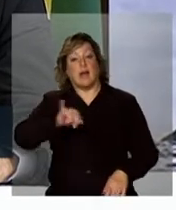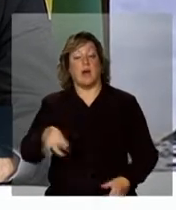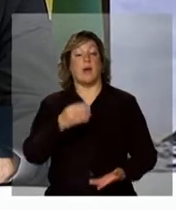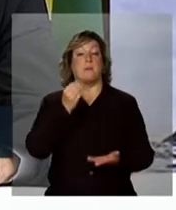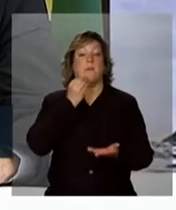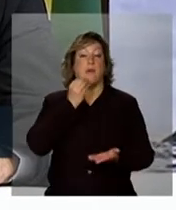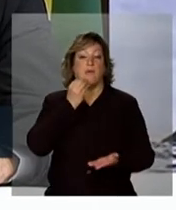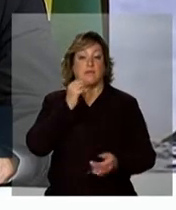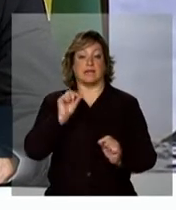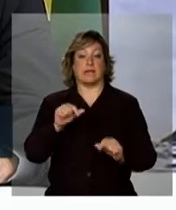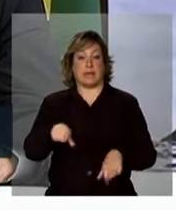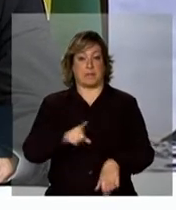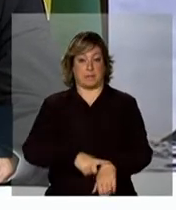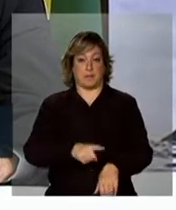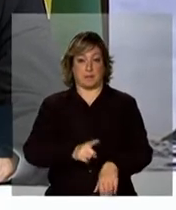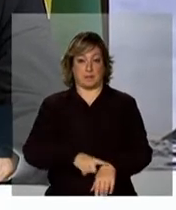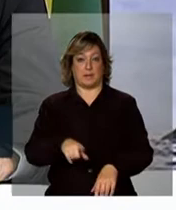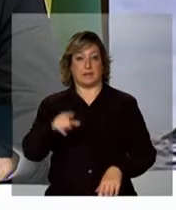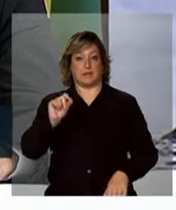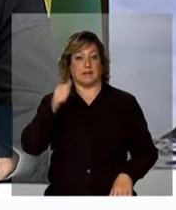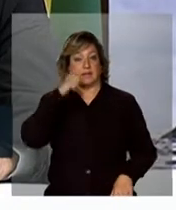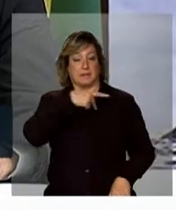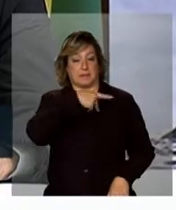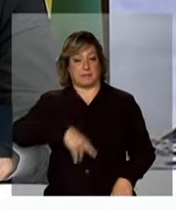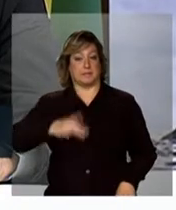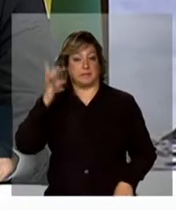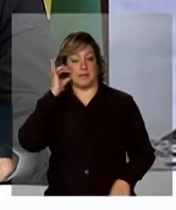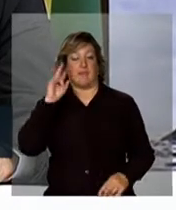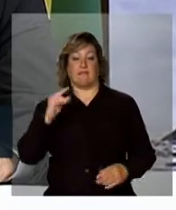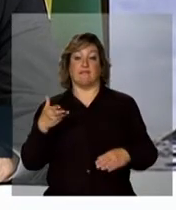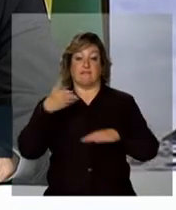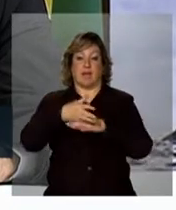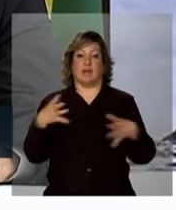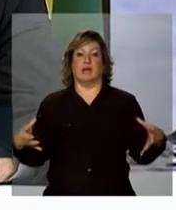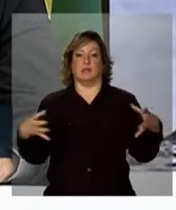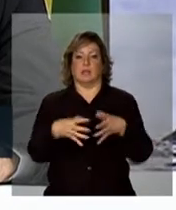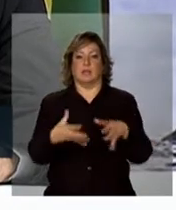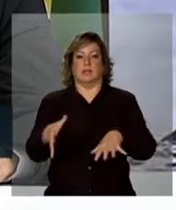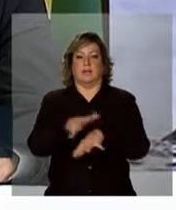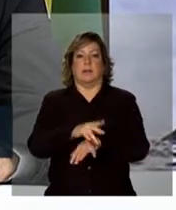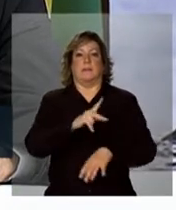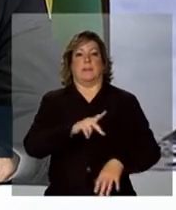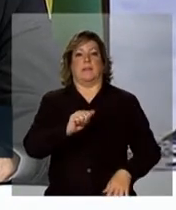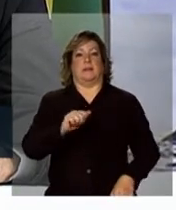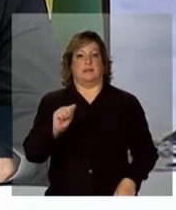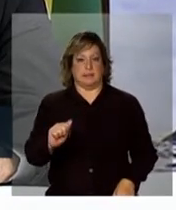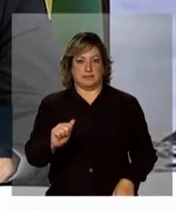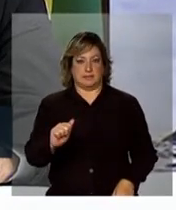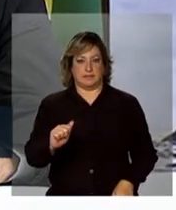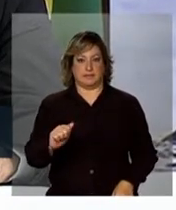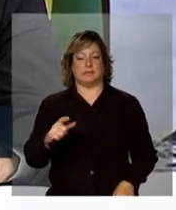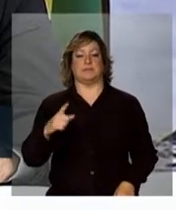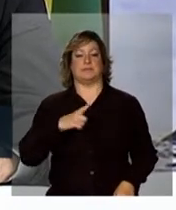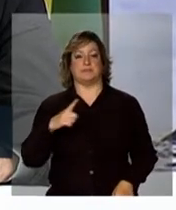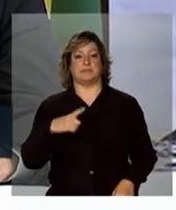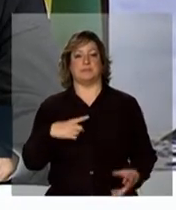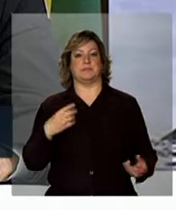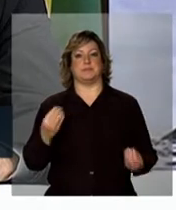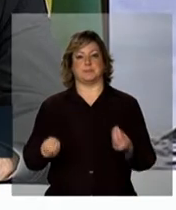aproveitar esse momento em que a Presidenta da República vai incluir no PAA de